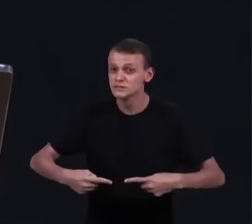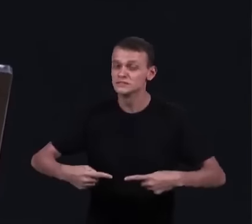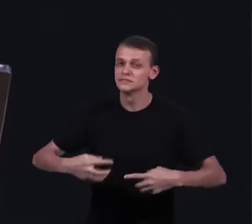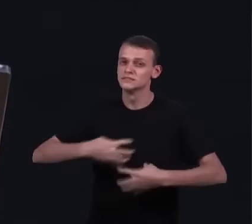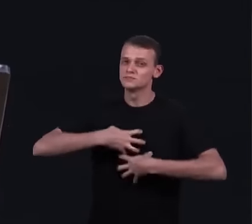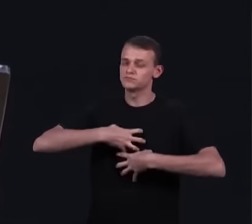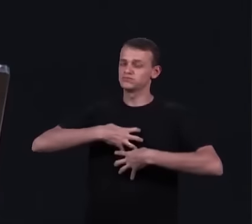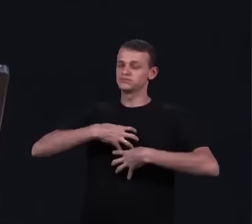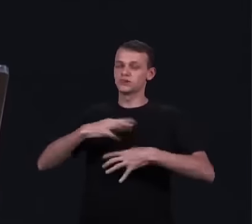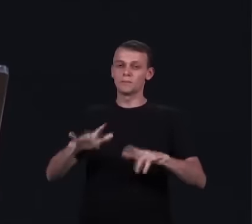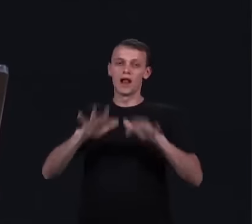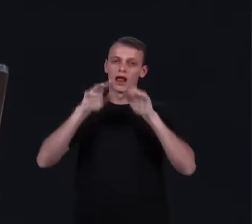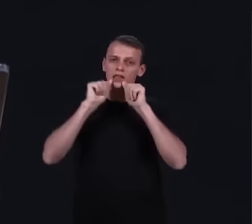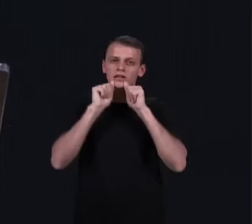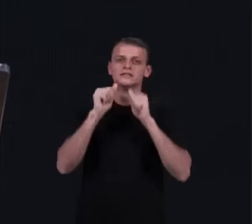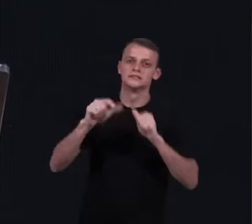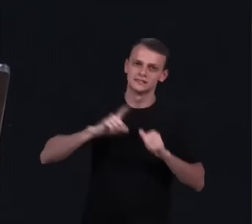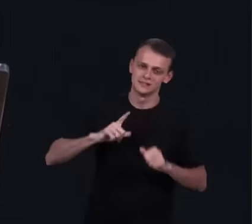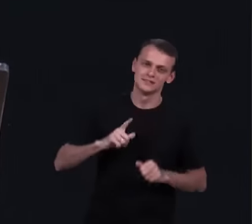liberação da bênção sobre sua vida.